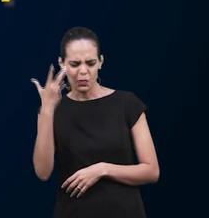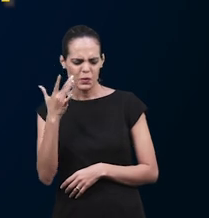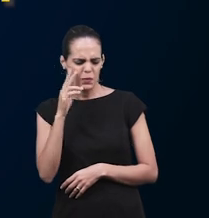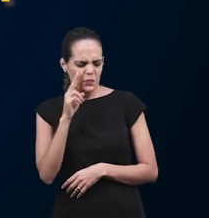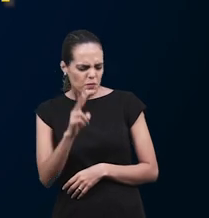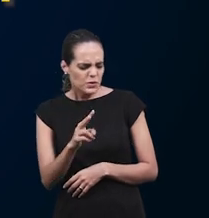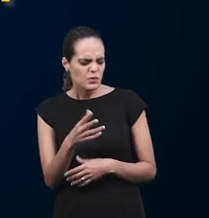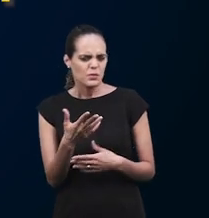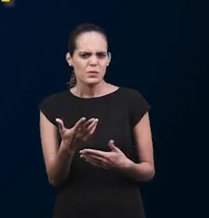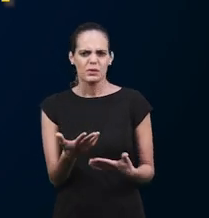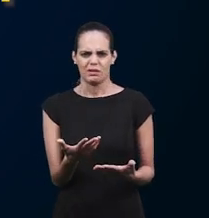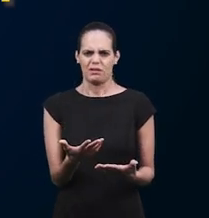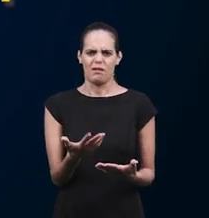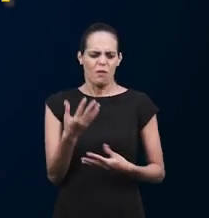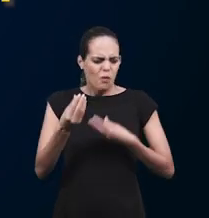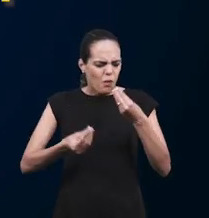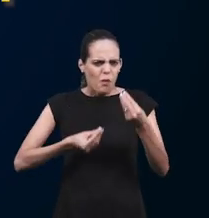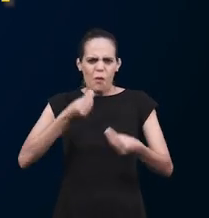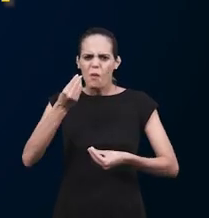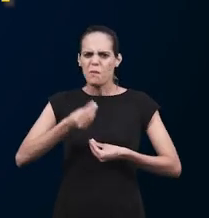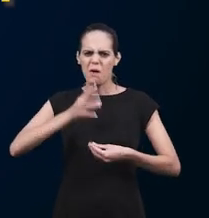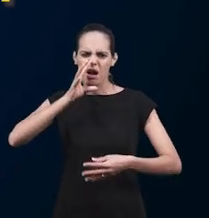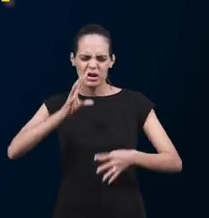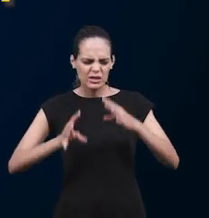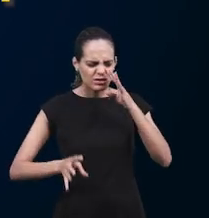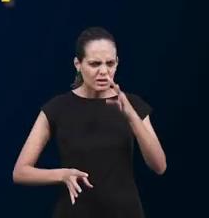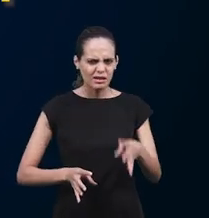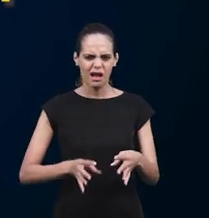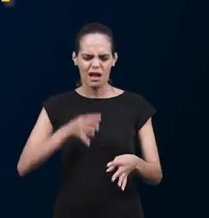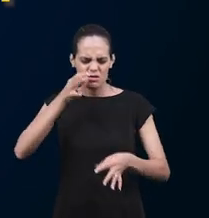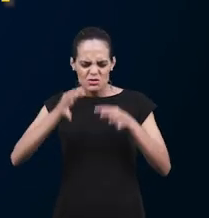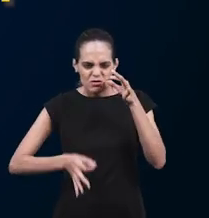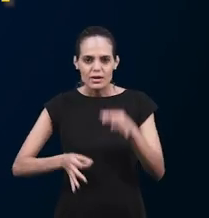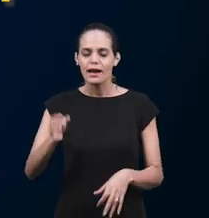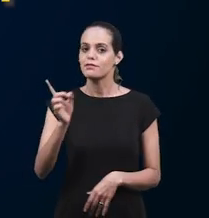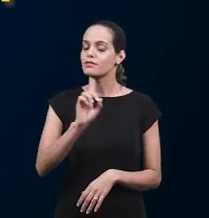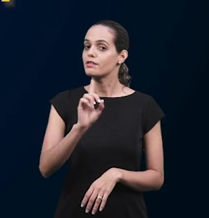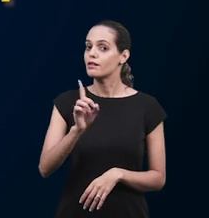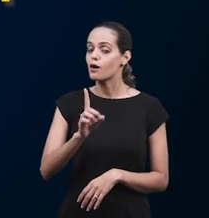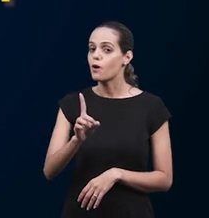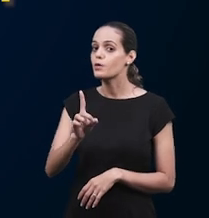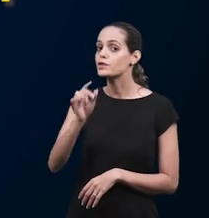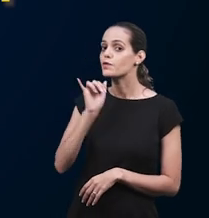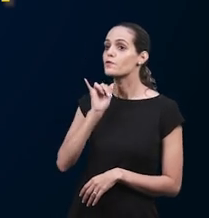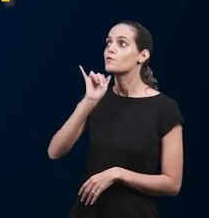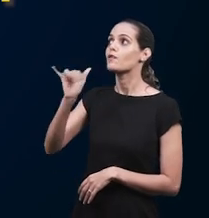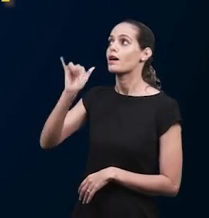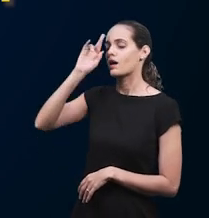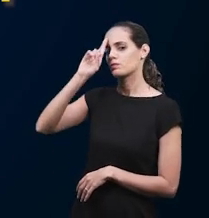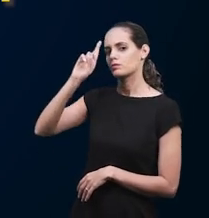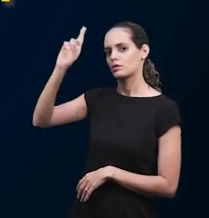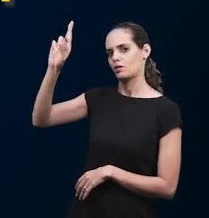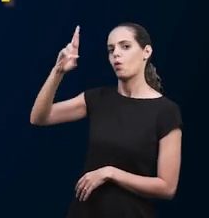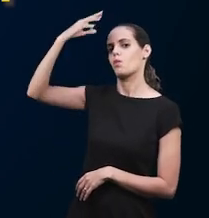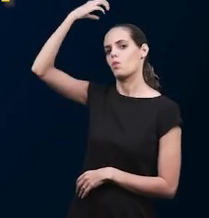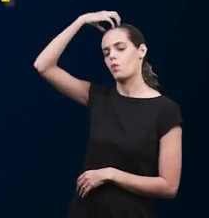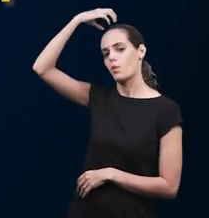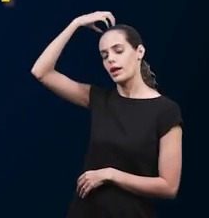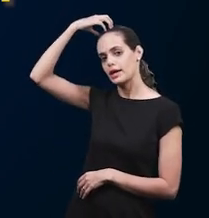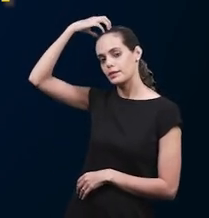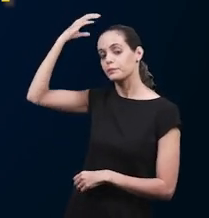credor incompassivo, não foi uma atitude de julgamento daquele credor, mas eles foram declarar ao seu